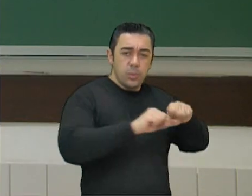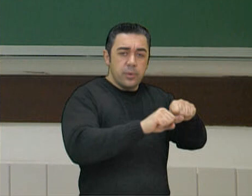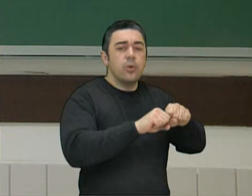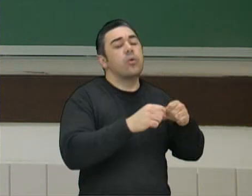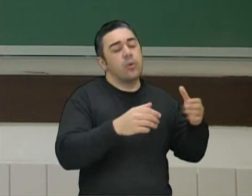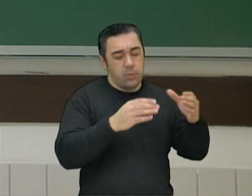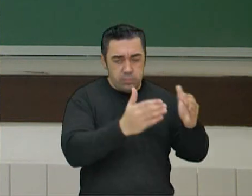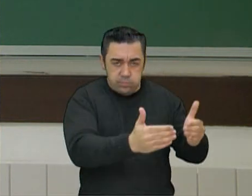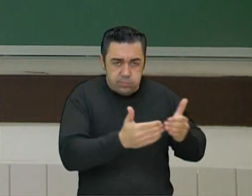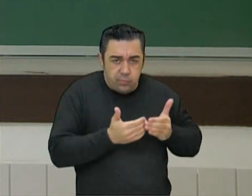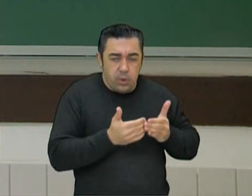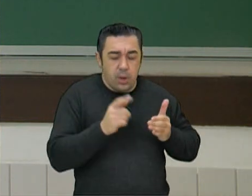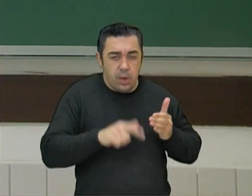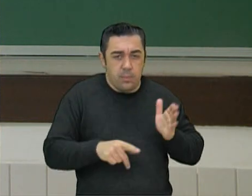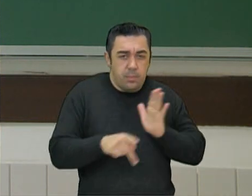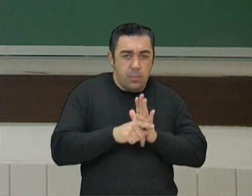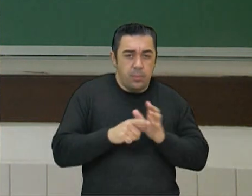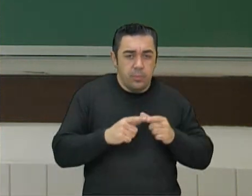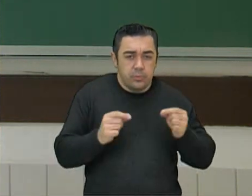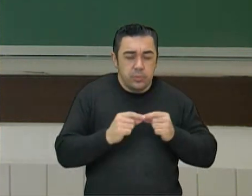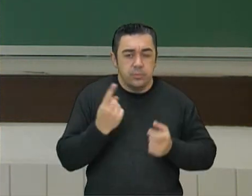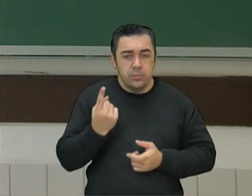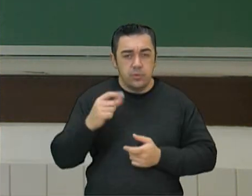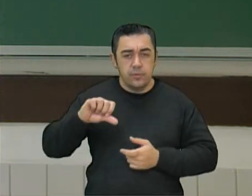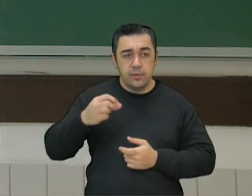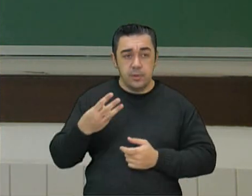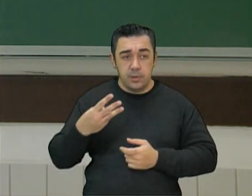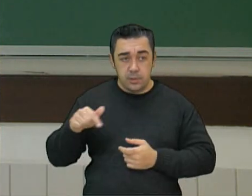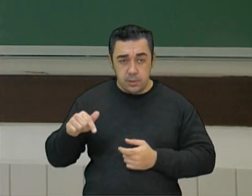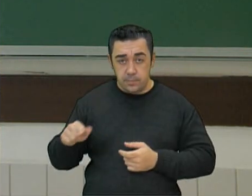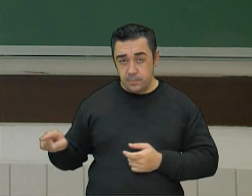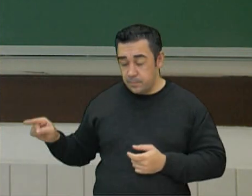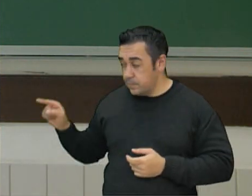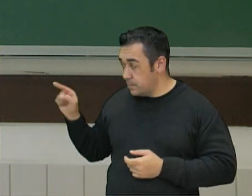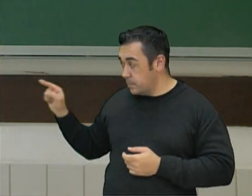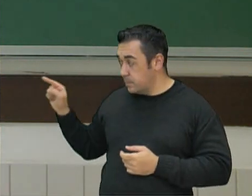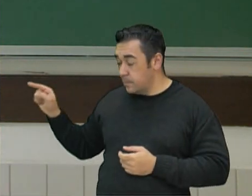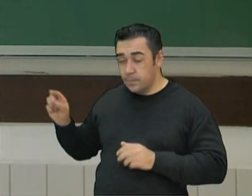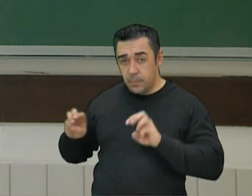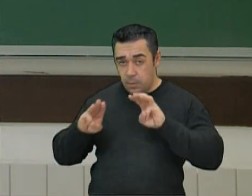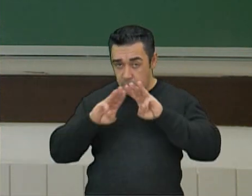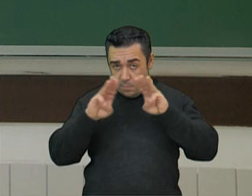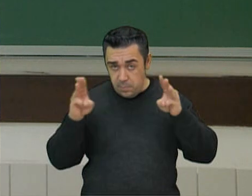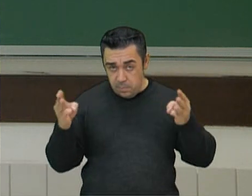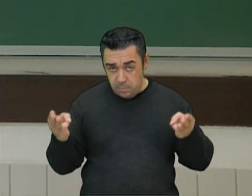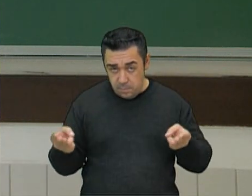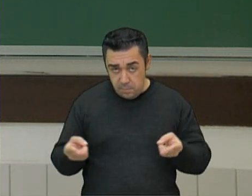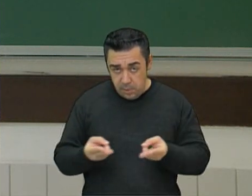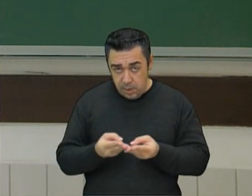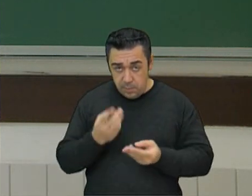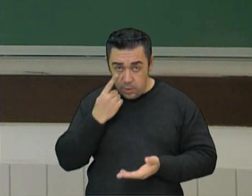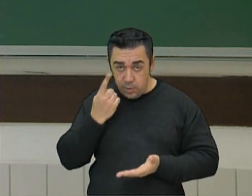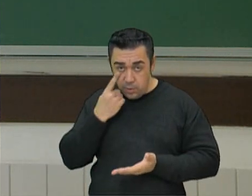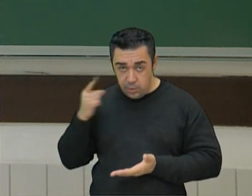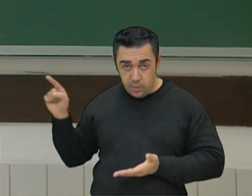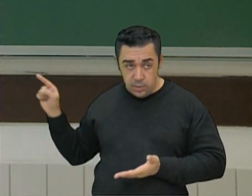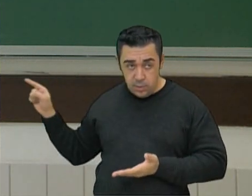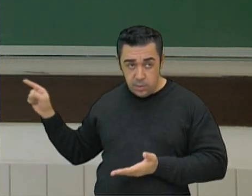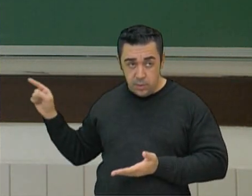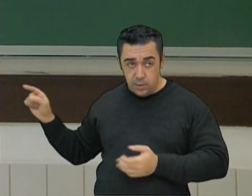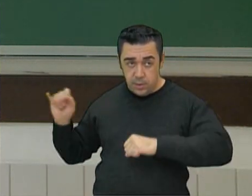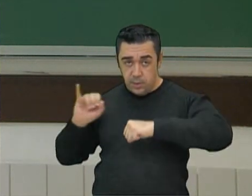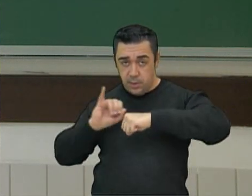do Japão em 1937. Esse mapa aqui ele vai mostrar isso para você. Então, você tem o